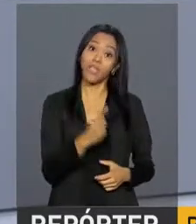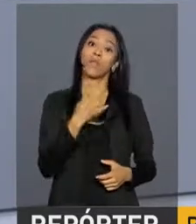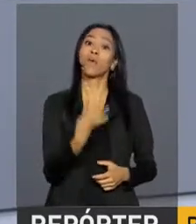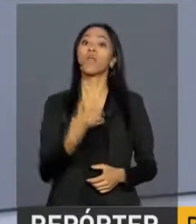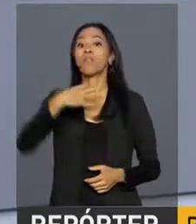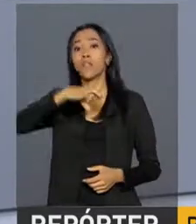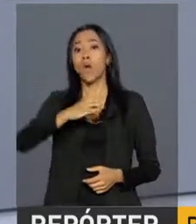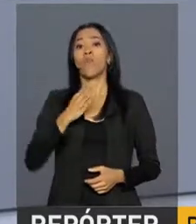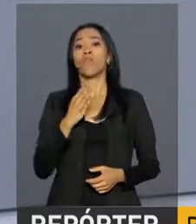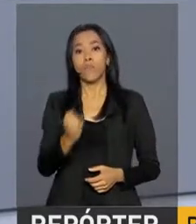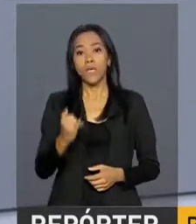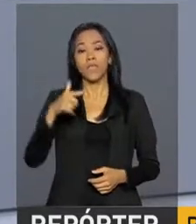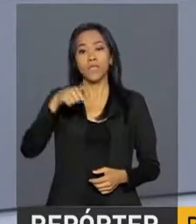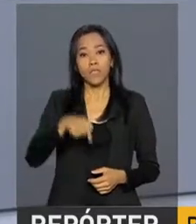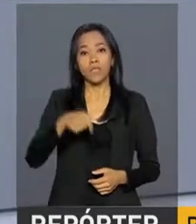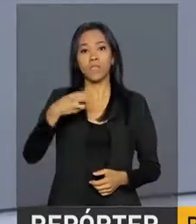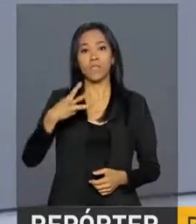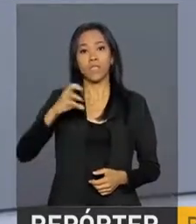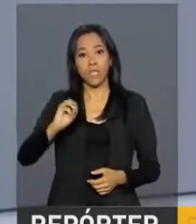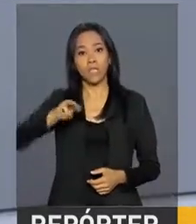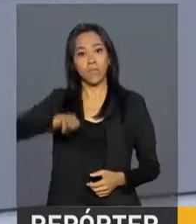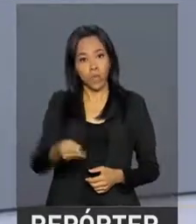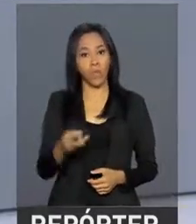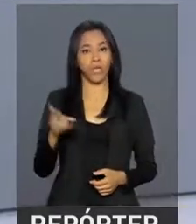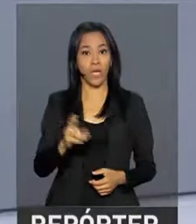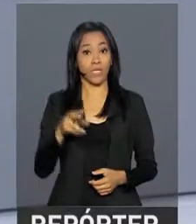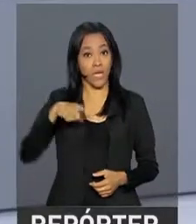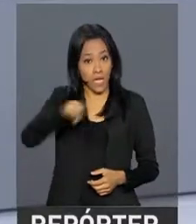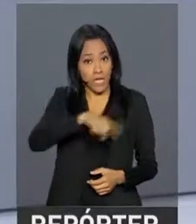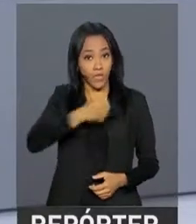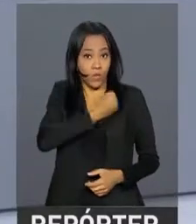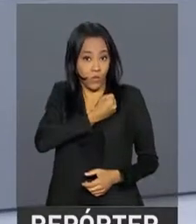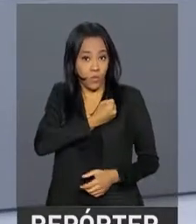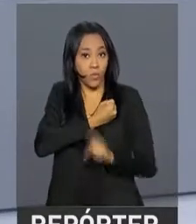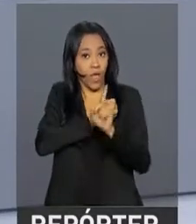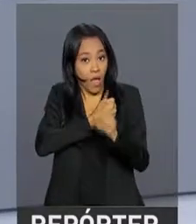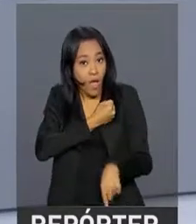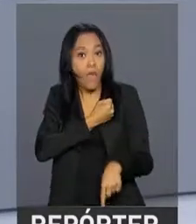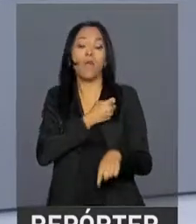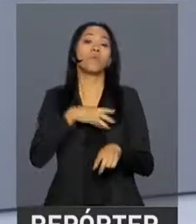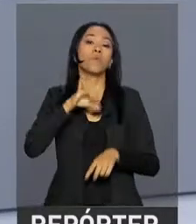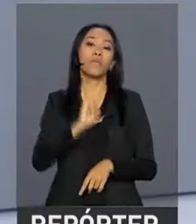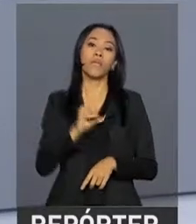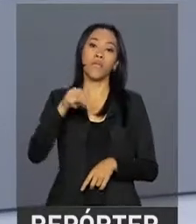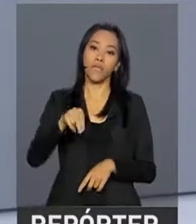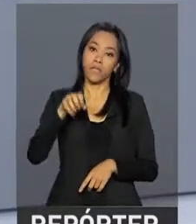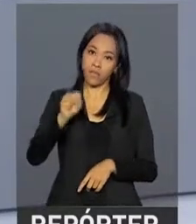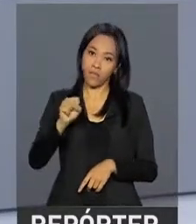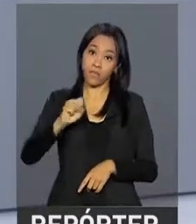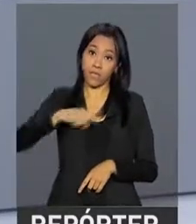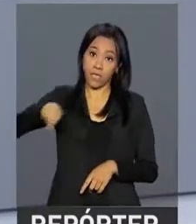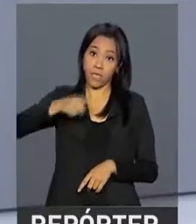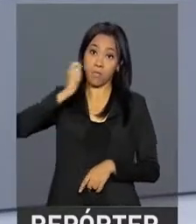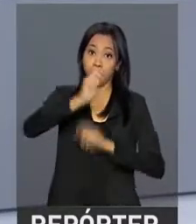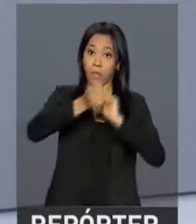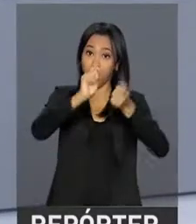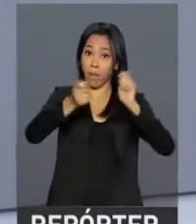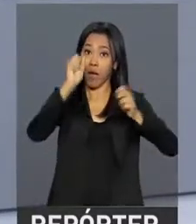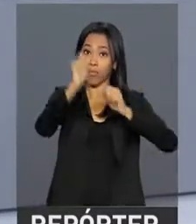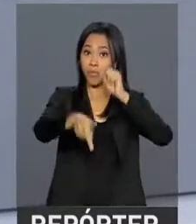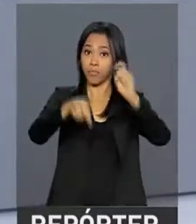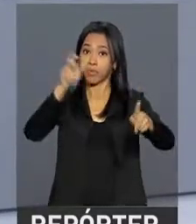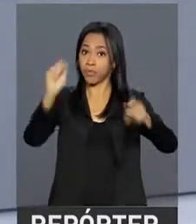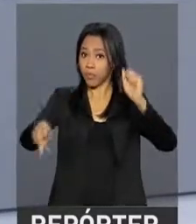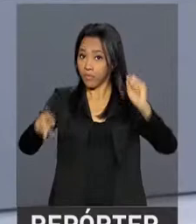730 milhões de reais esses números correspondem à previdência social que é o sistema que pagar a aposentadoria dos trabalhadores